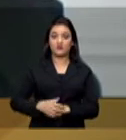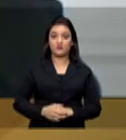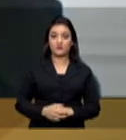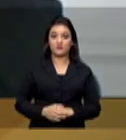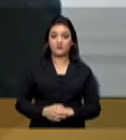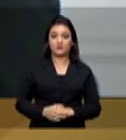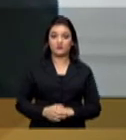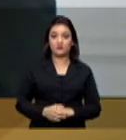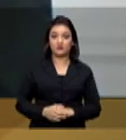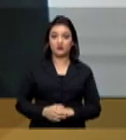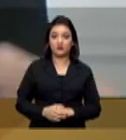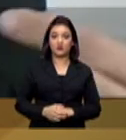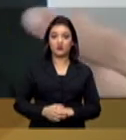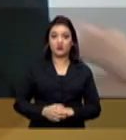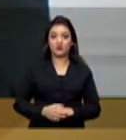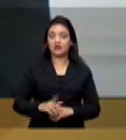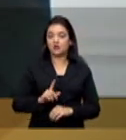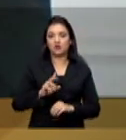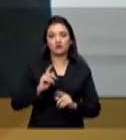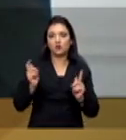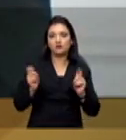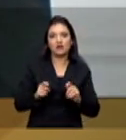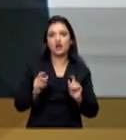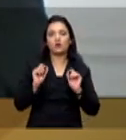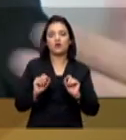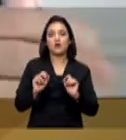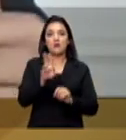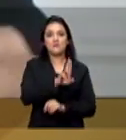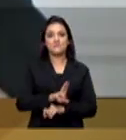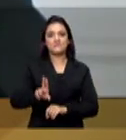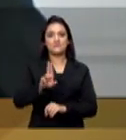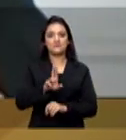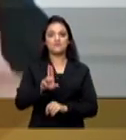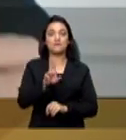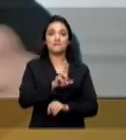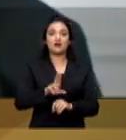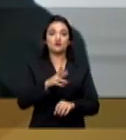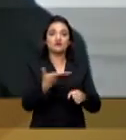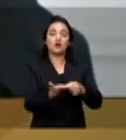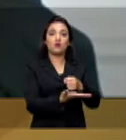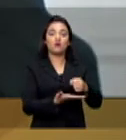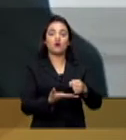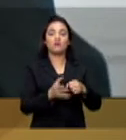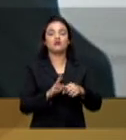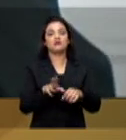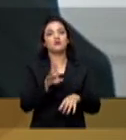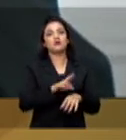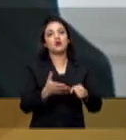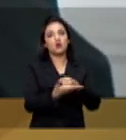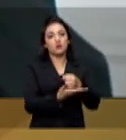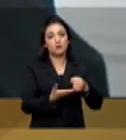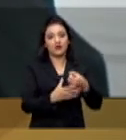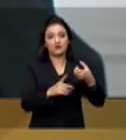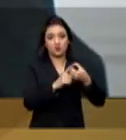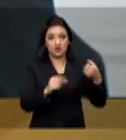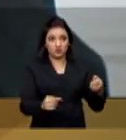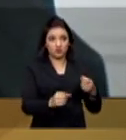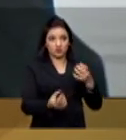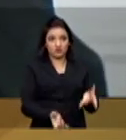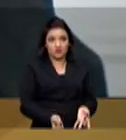preceito secundário, seja no tráfico de drogas, seja, e aqui,